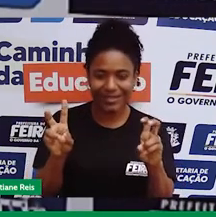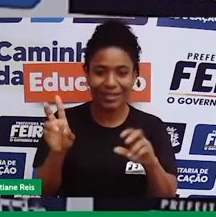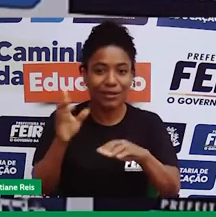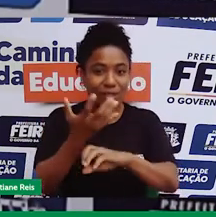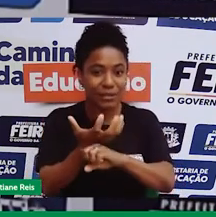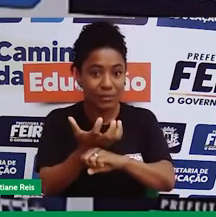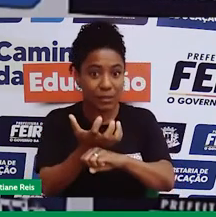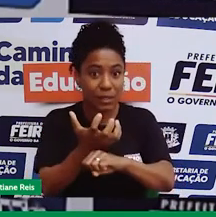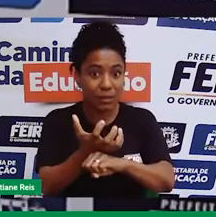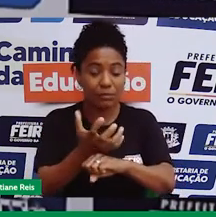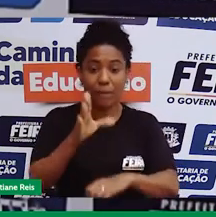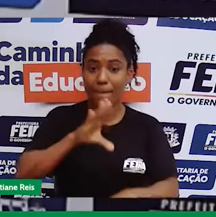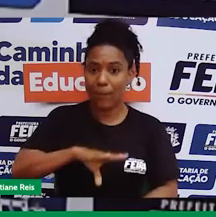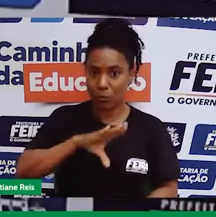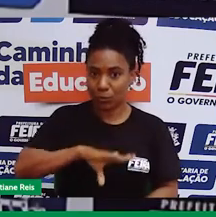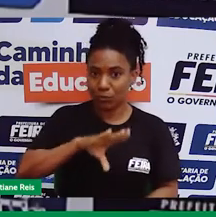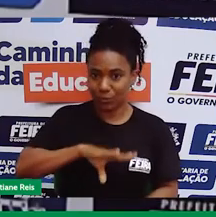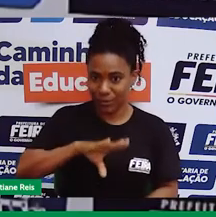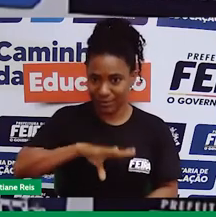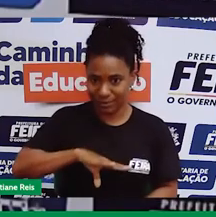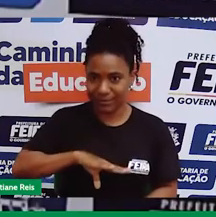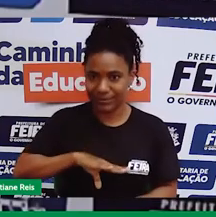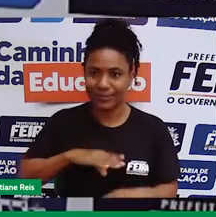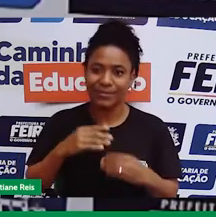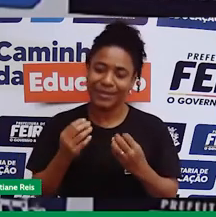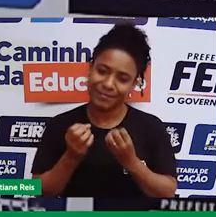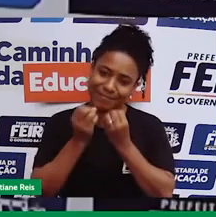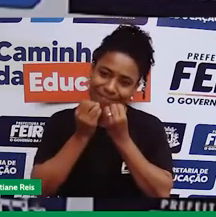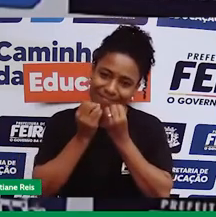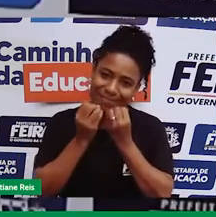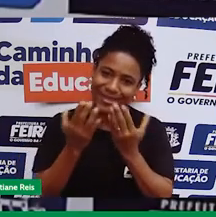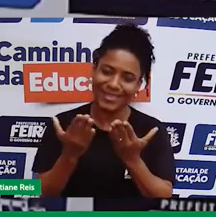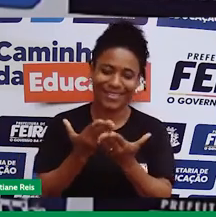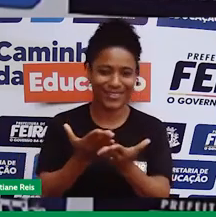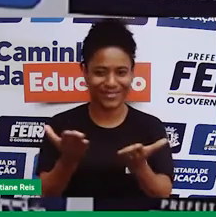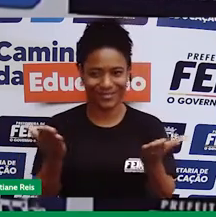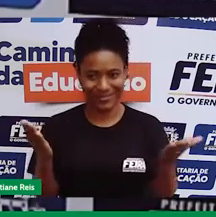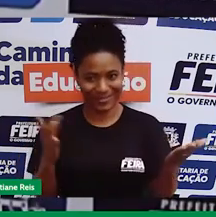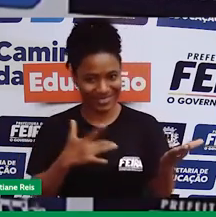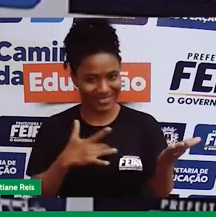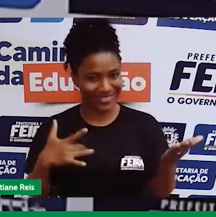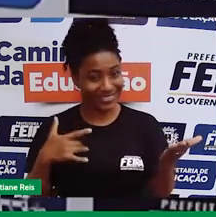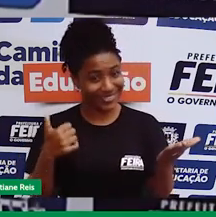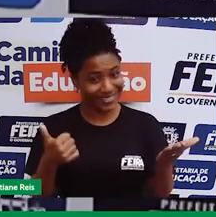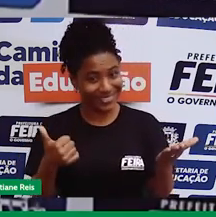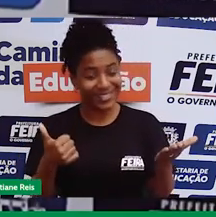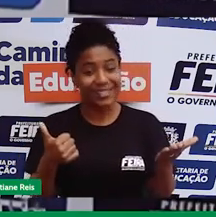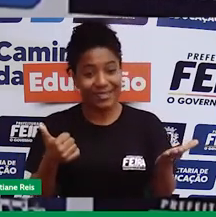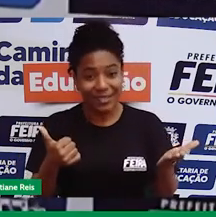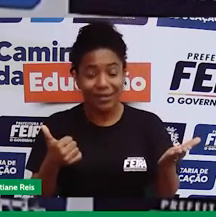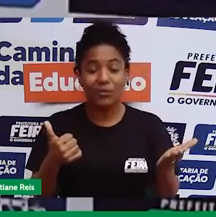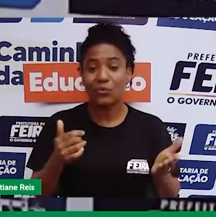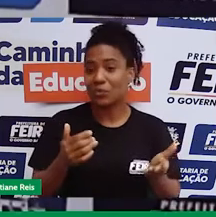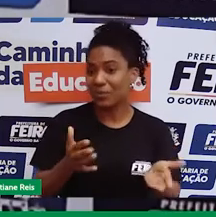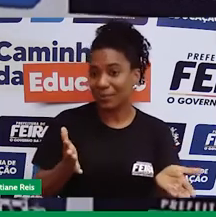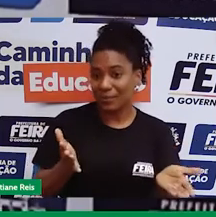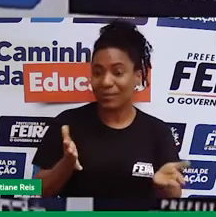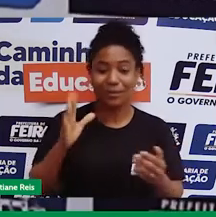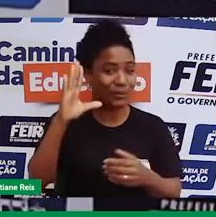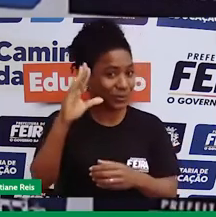E eu espero que vocês estejam bem nesse dia ou nessa noite que vocês estiverem aí me